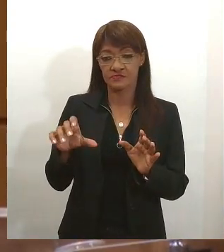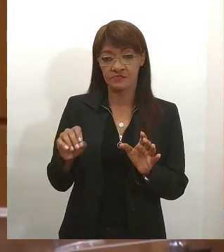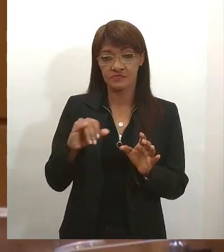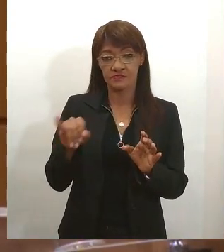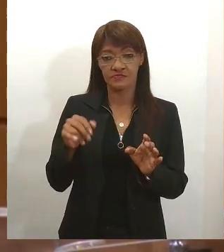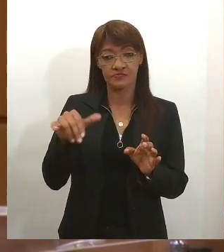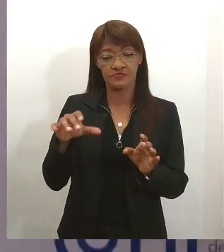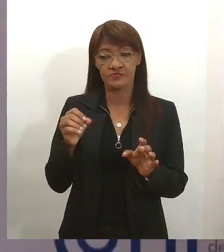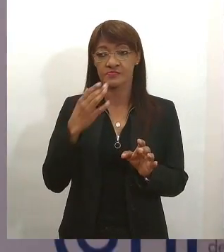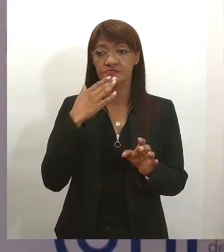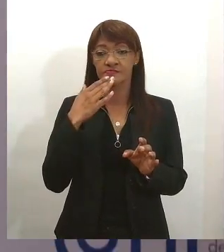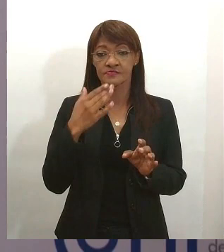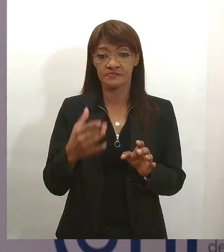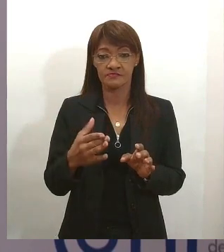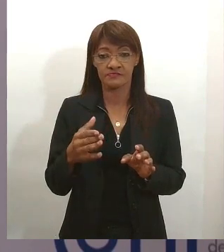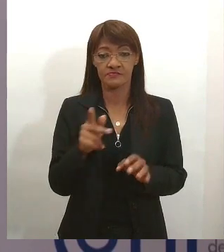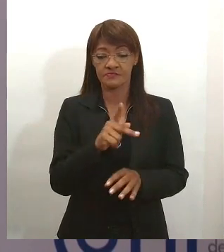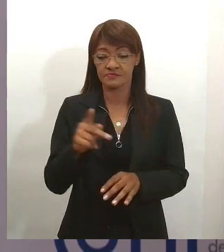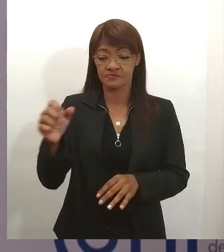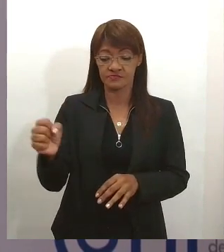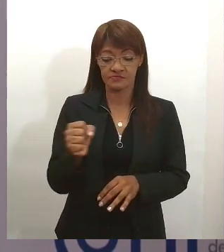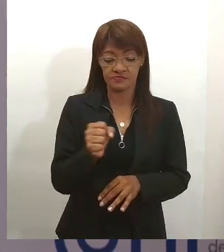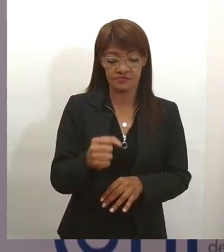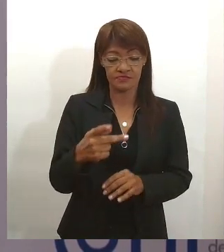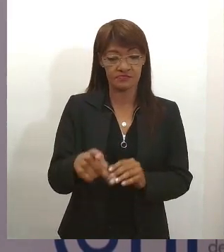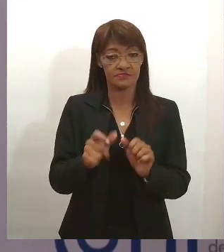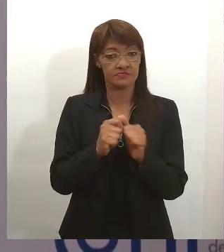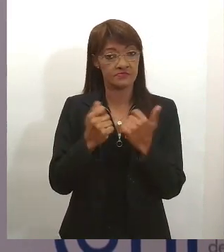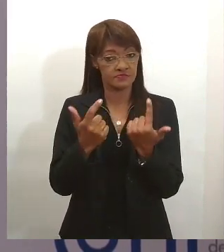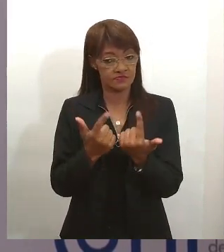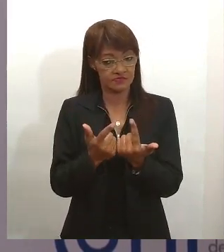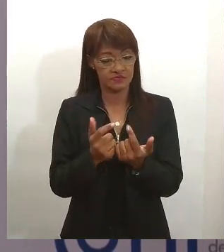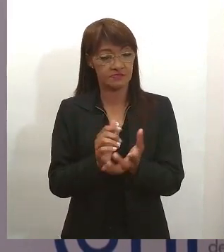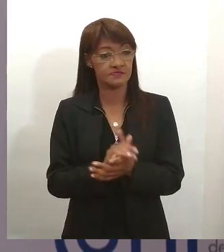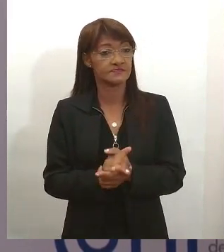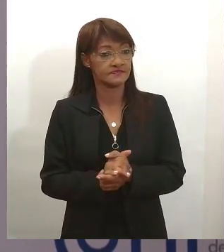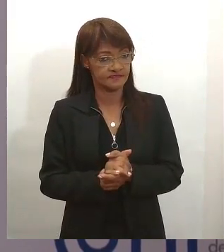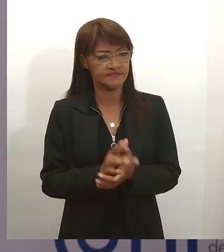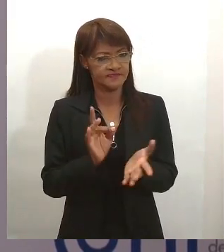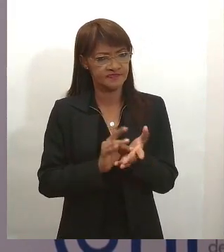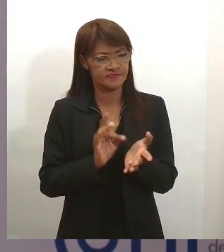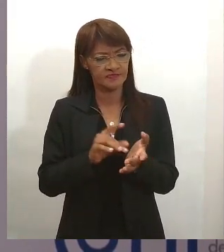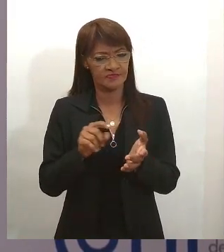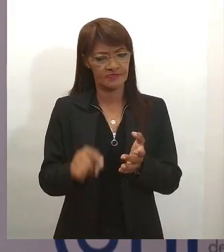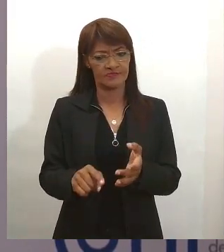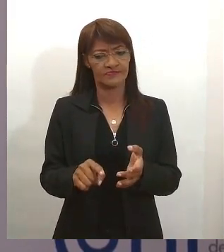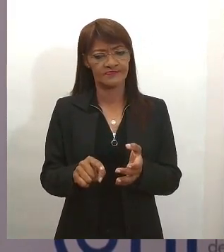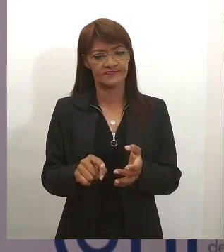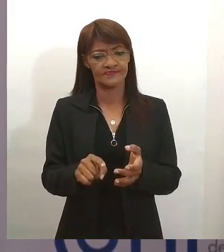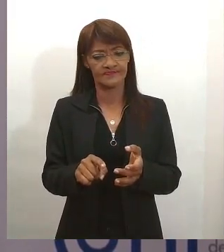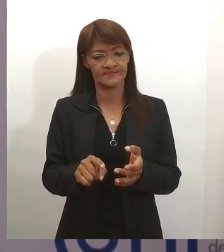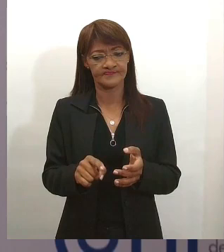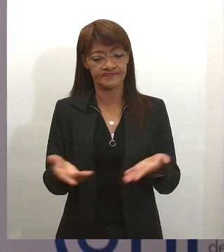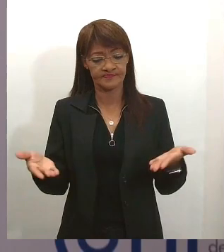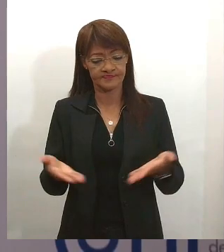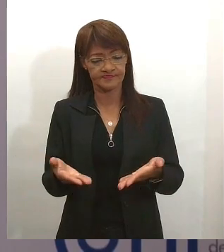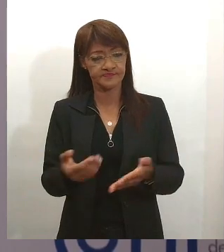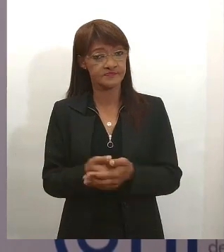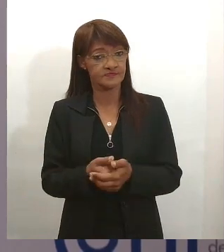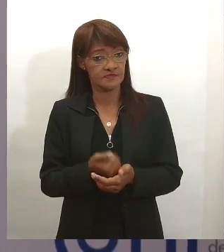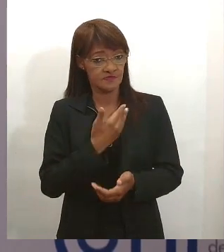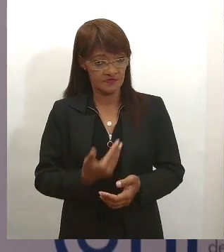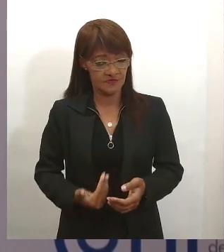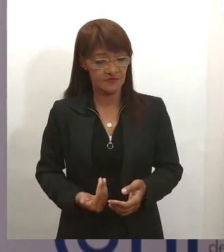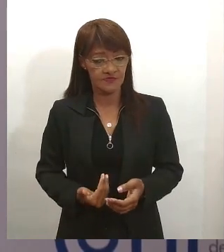Casa Legislativa. A gente espera que realmente o estado não vire as costas, né, para o Hospital de Amor de Lagarto. Afinal, ali também, além da questão de